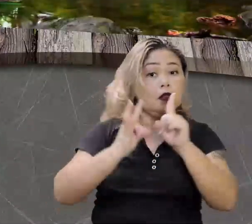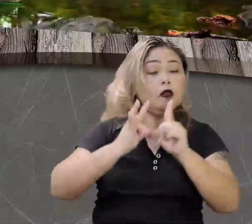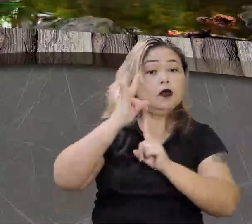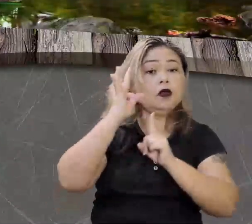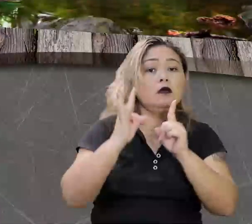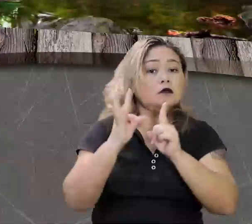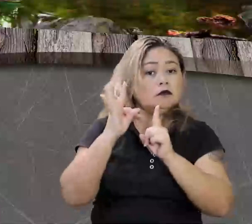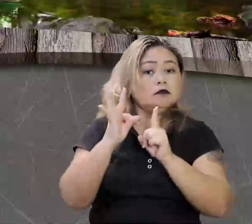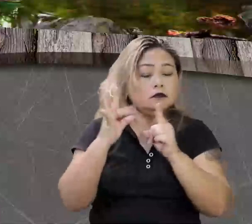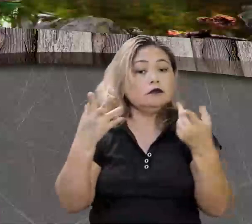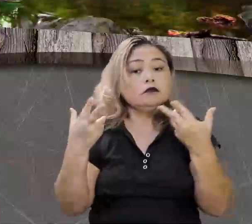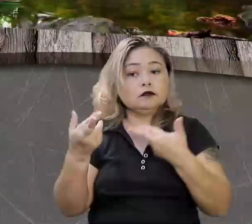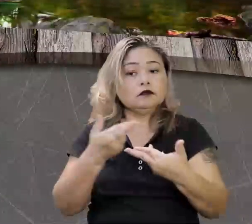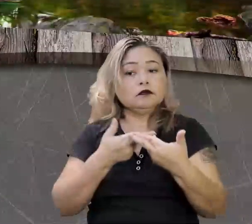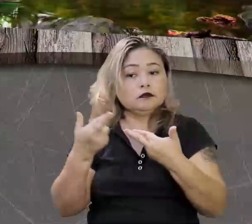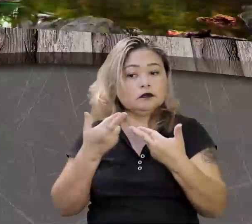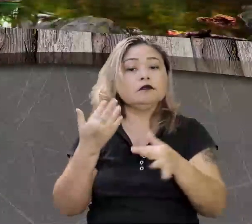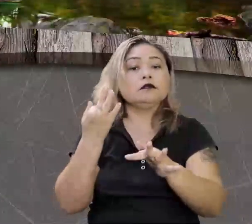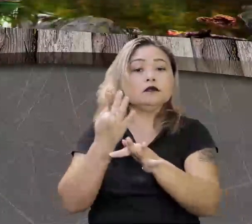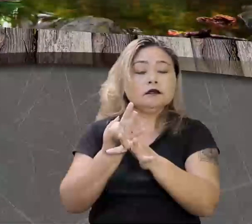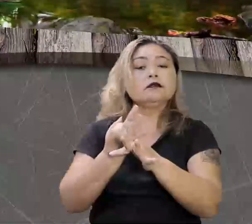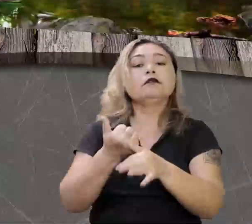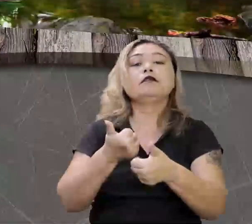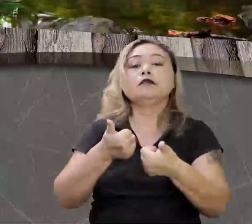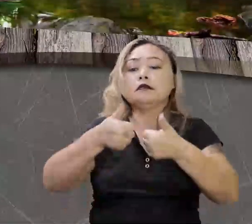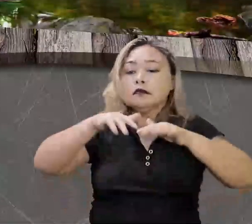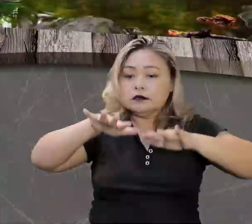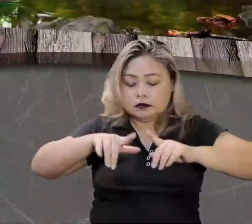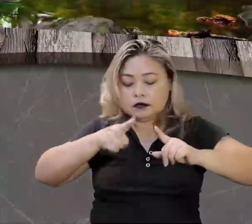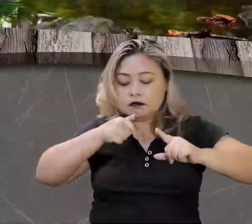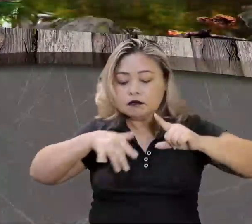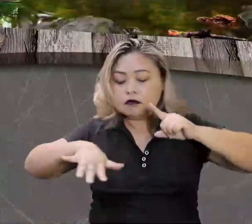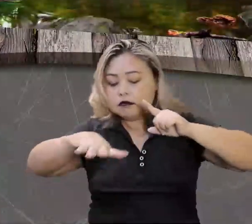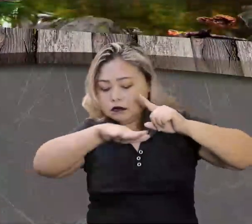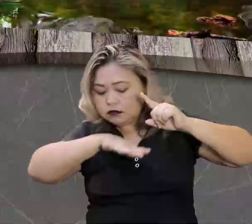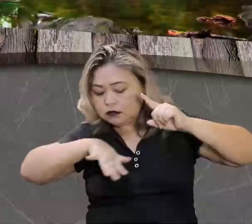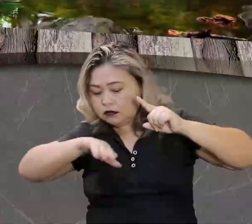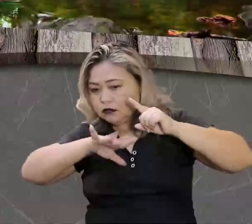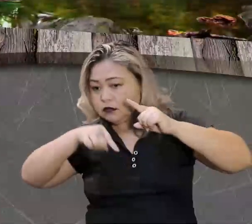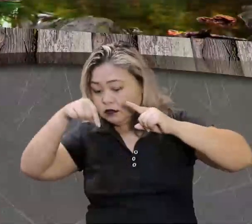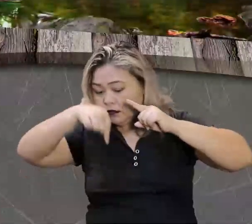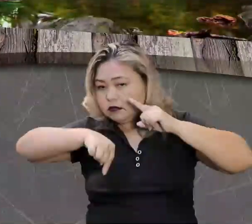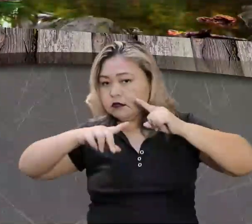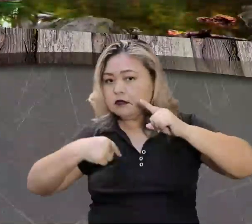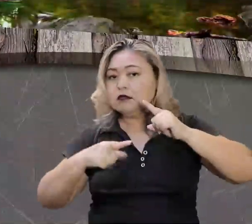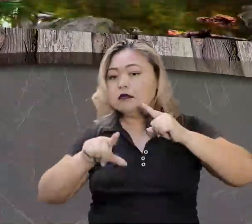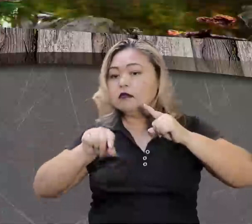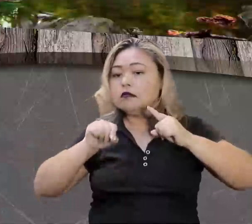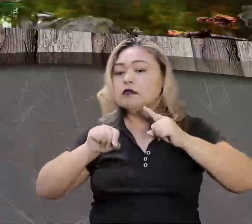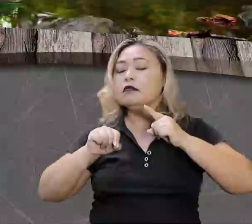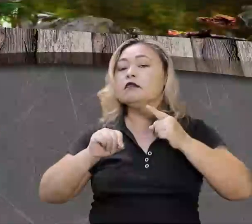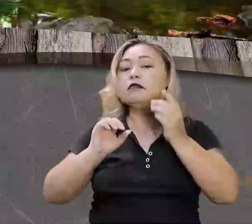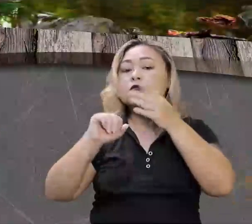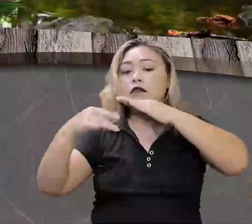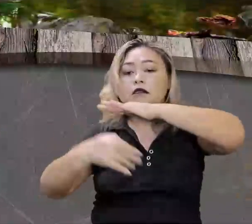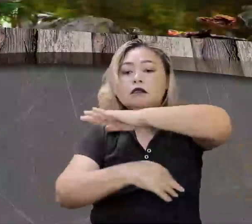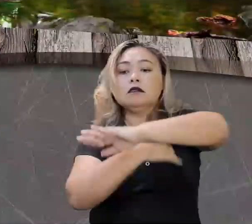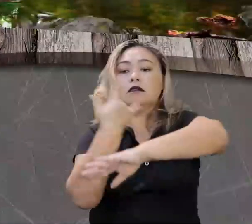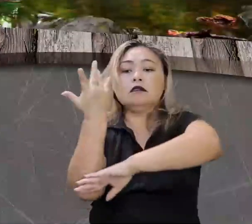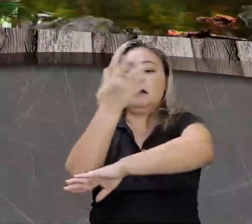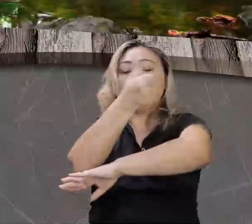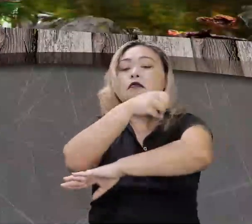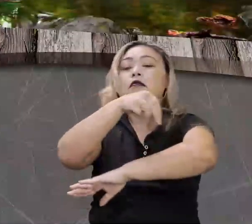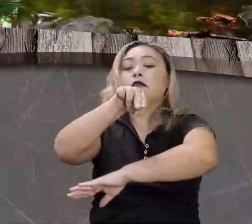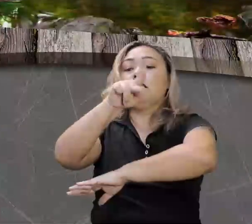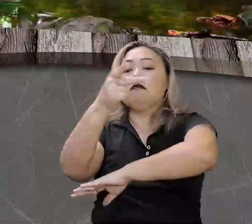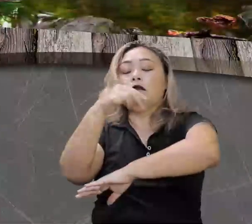temperatura, que está relacionada à parte física, está ali nesses ambientes e ecossistemas e marca bem esses ecossistemas marinhos